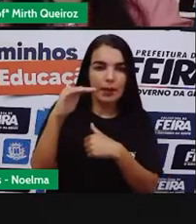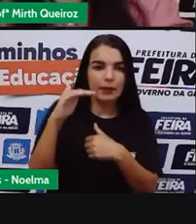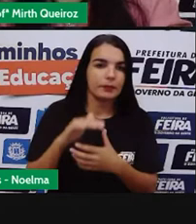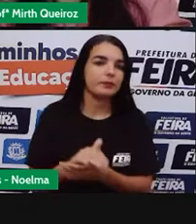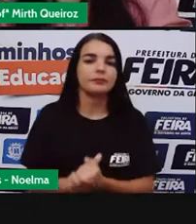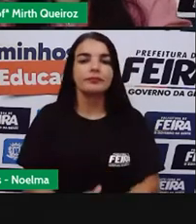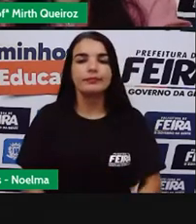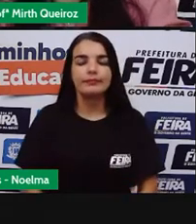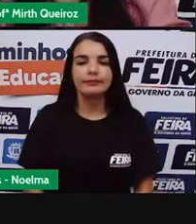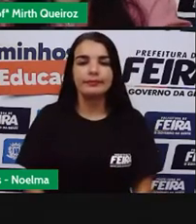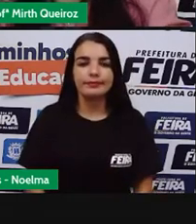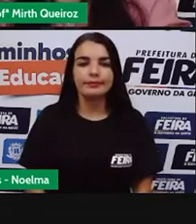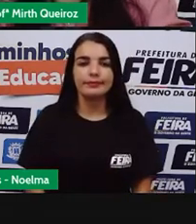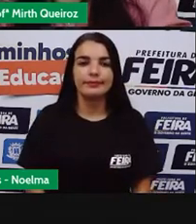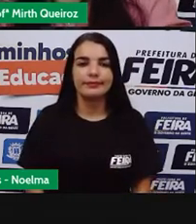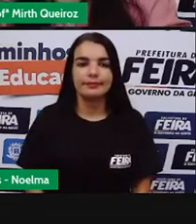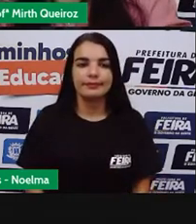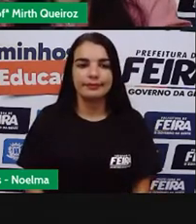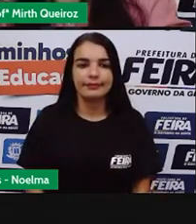contando.